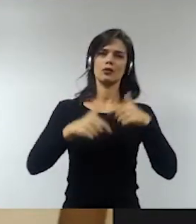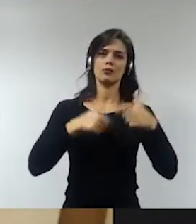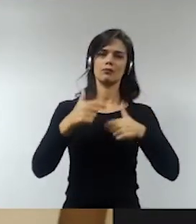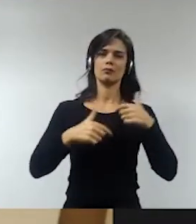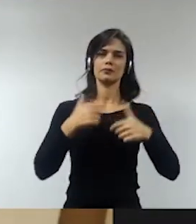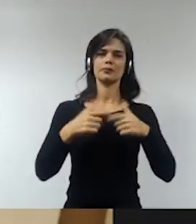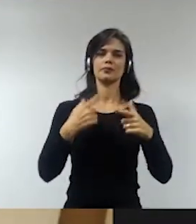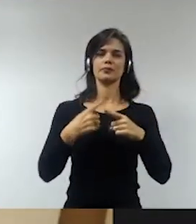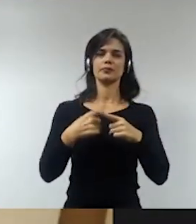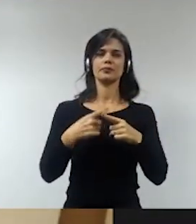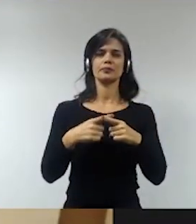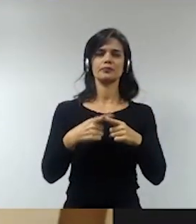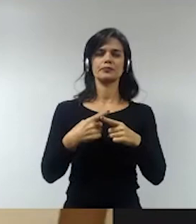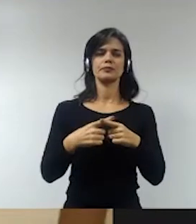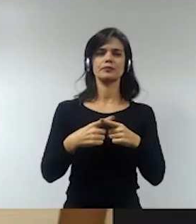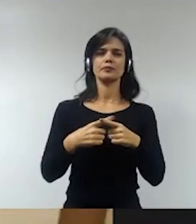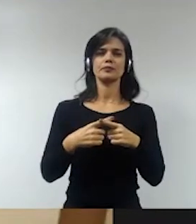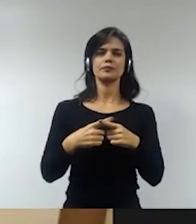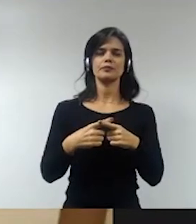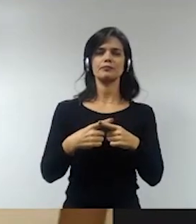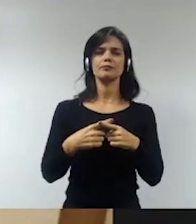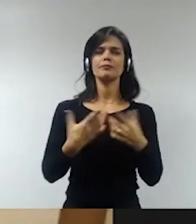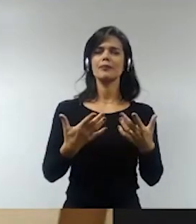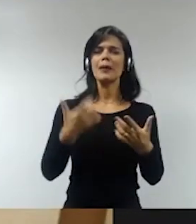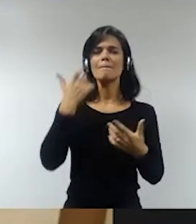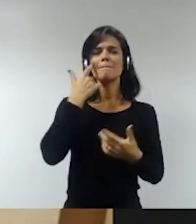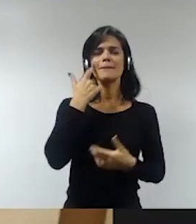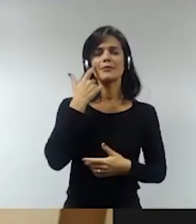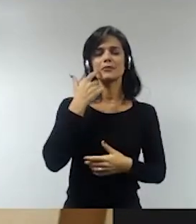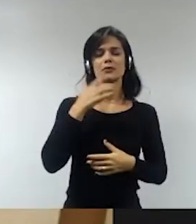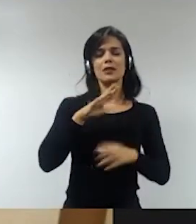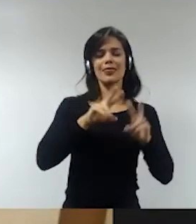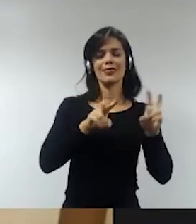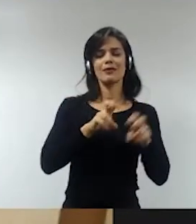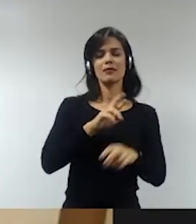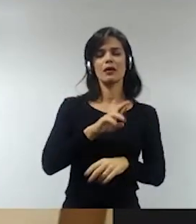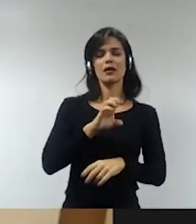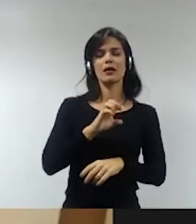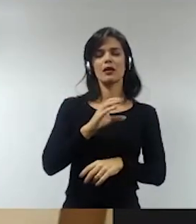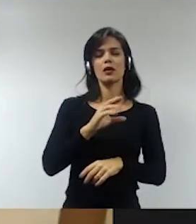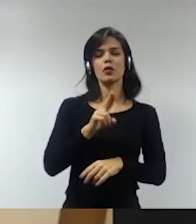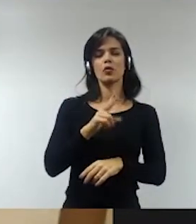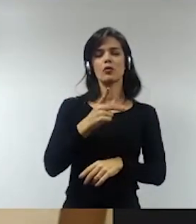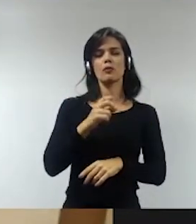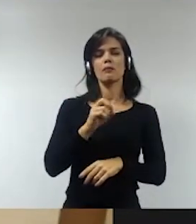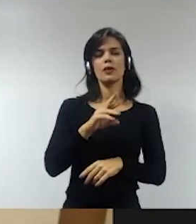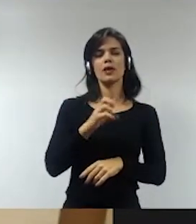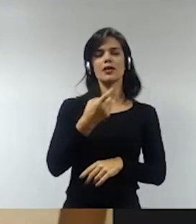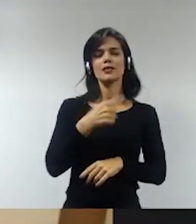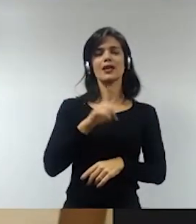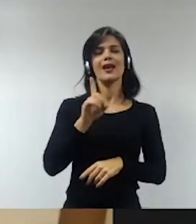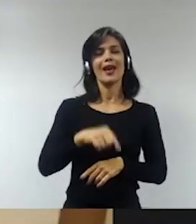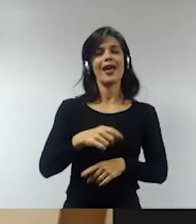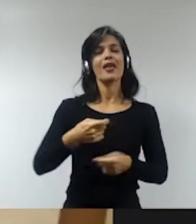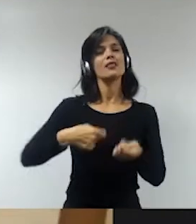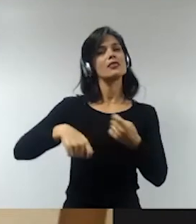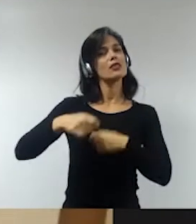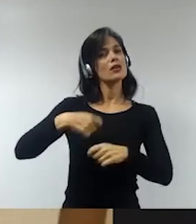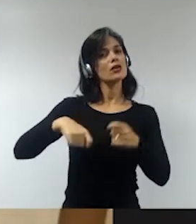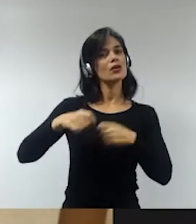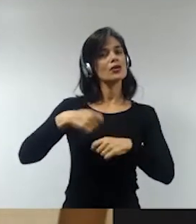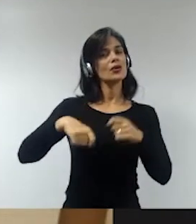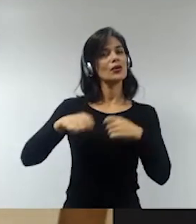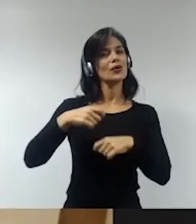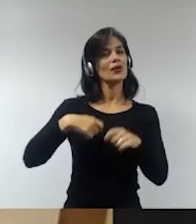que pensar em recuperação é pensar num processo de negociação. A recuperação